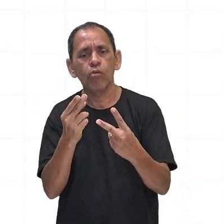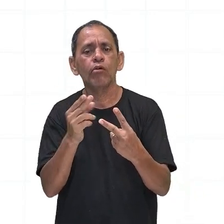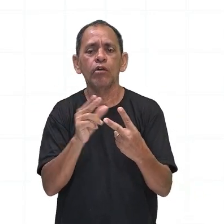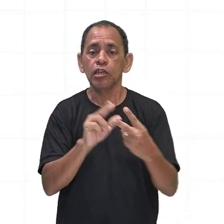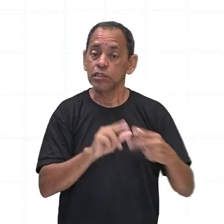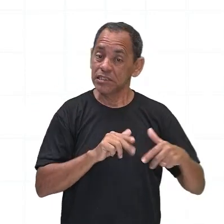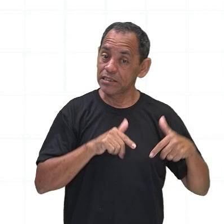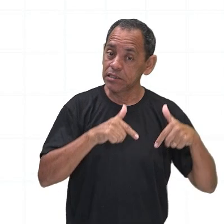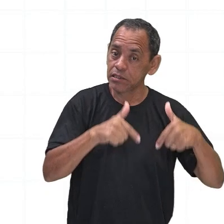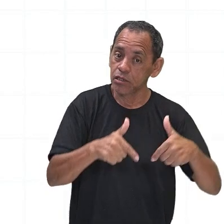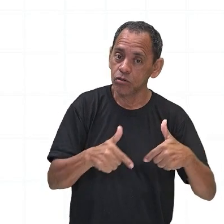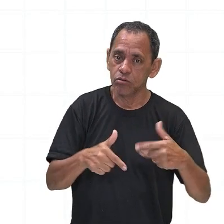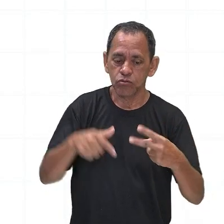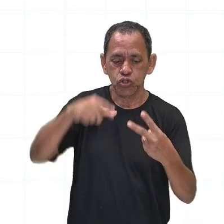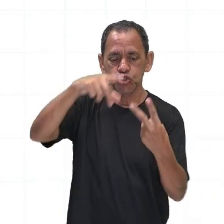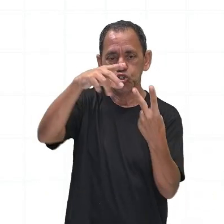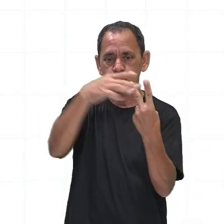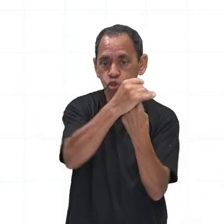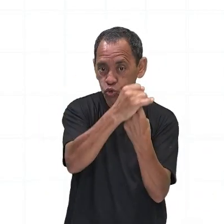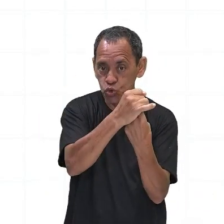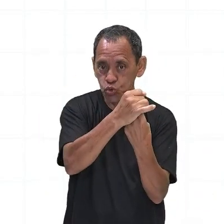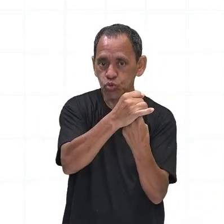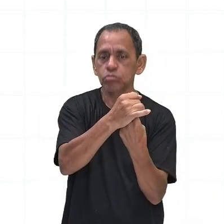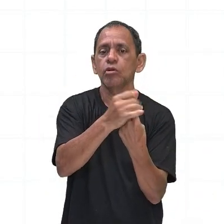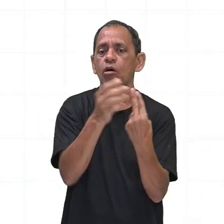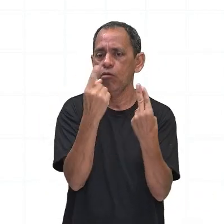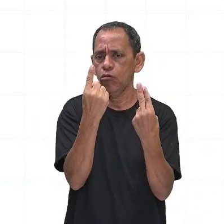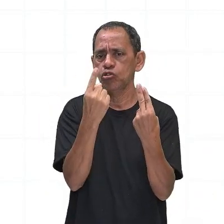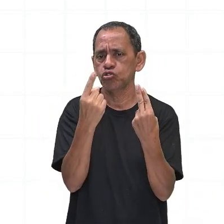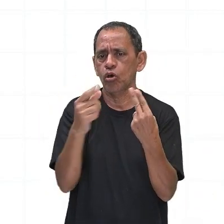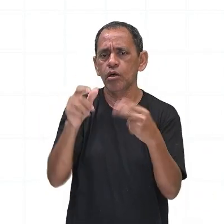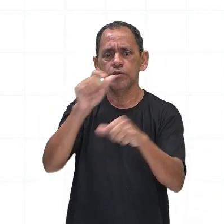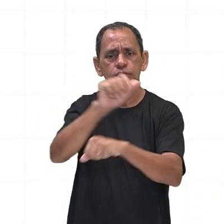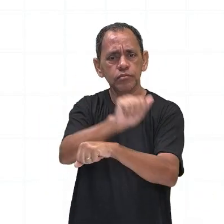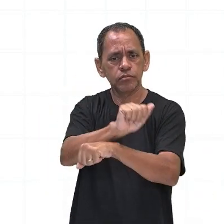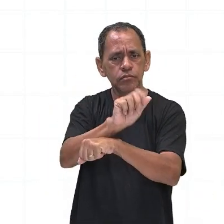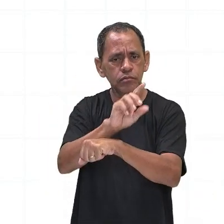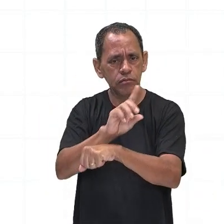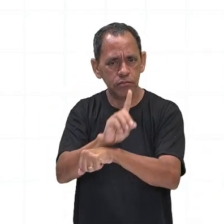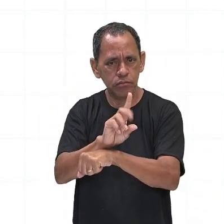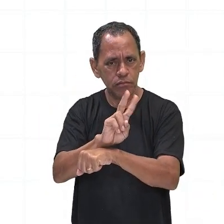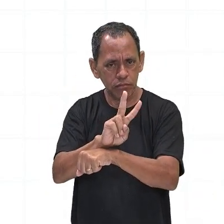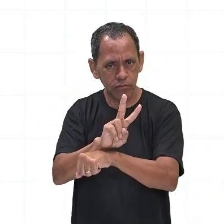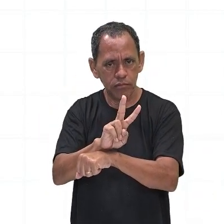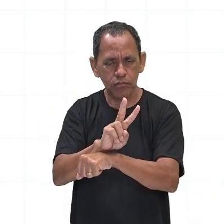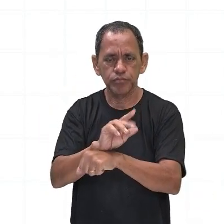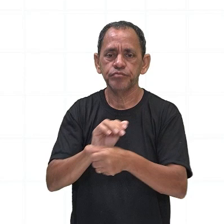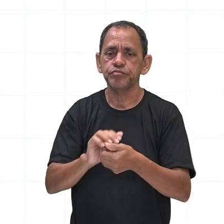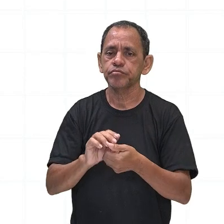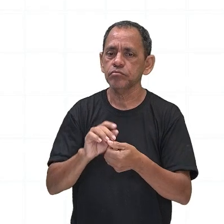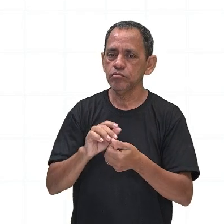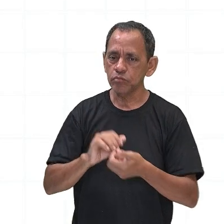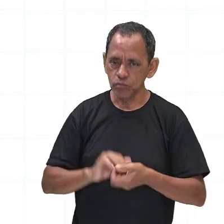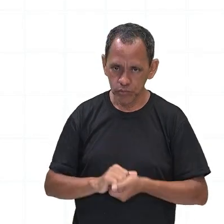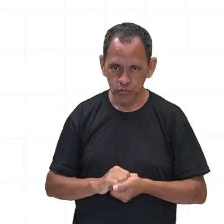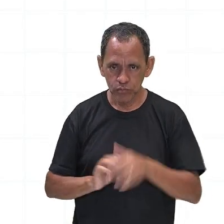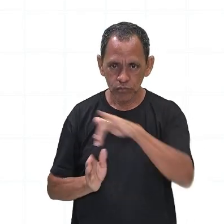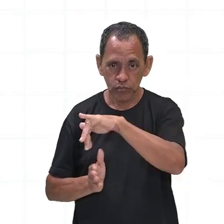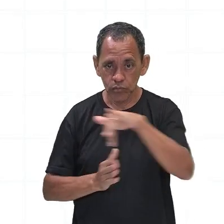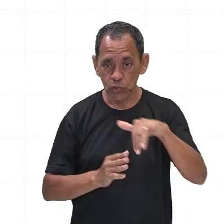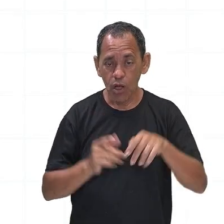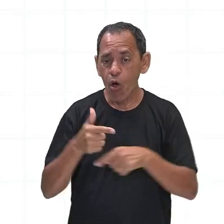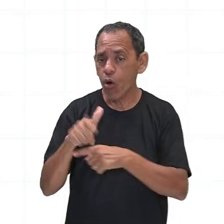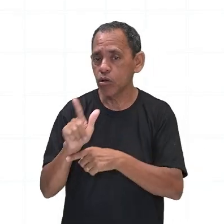ok? Então, já que guardamos essa informação, vamos seguir. Outro termo acessório, qual é?